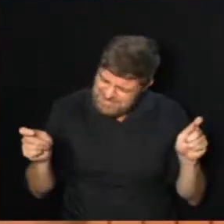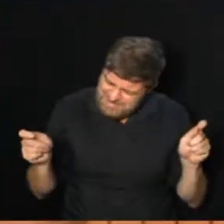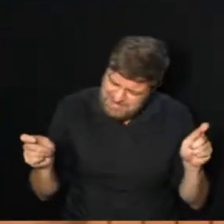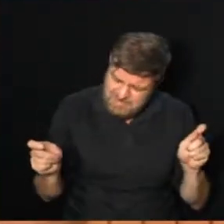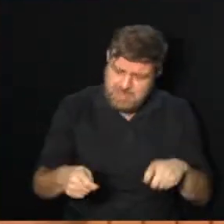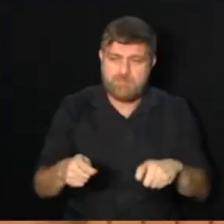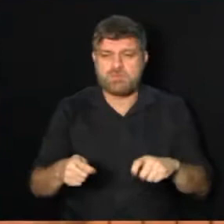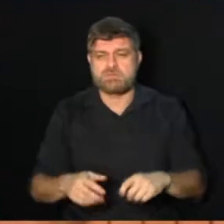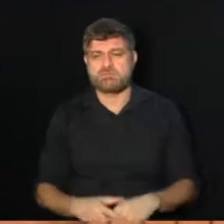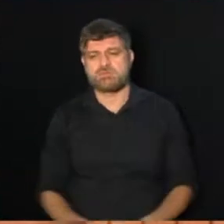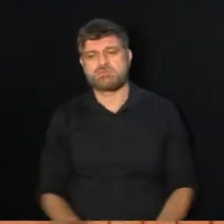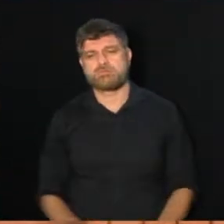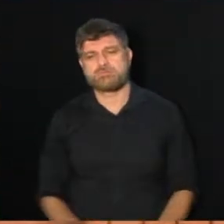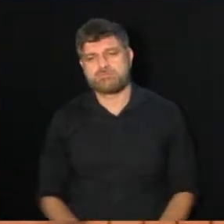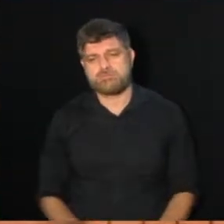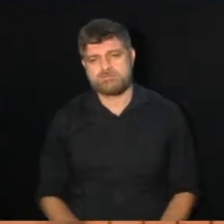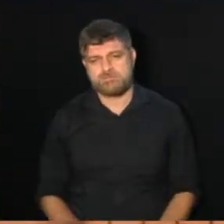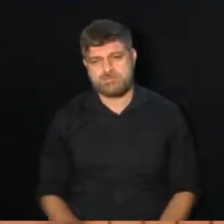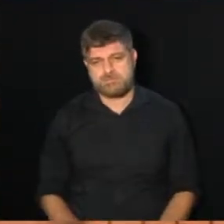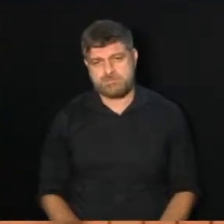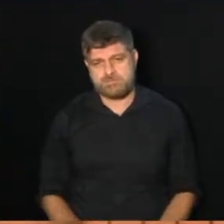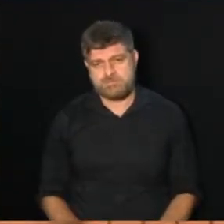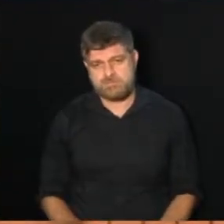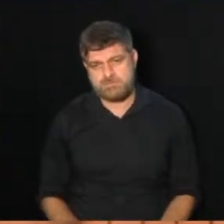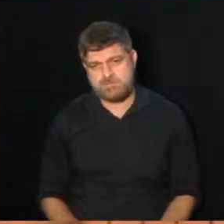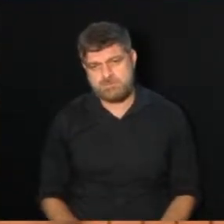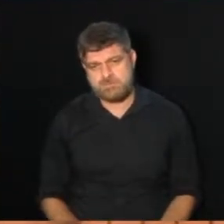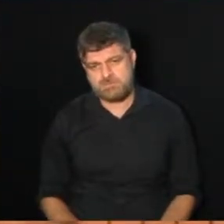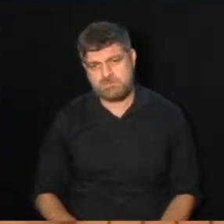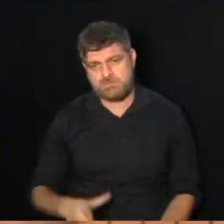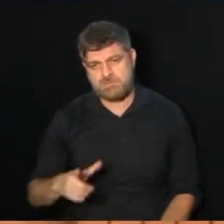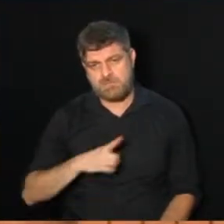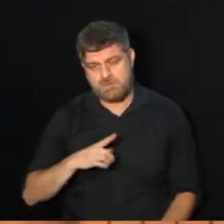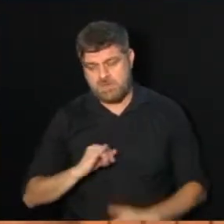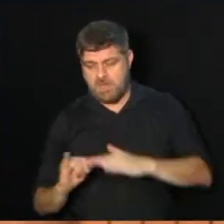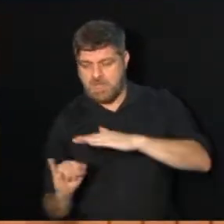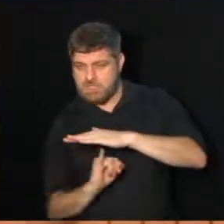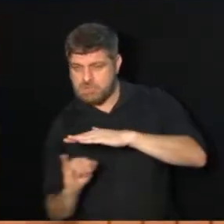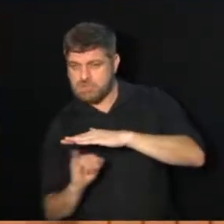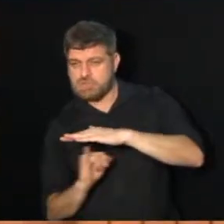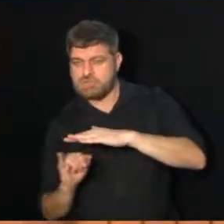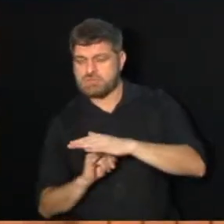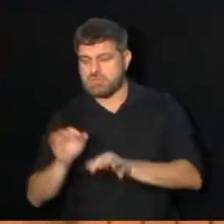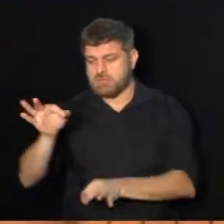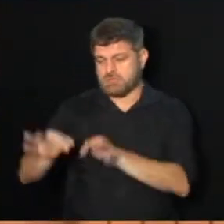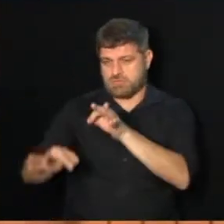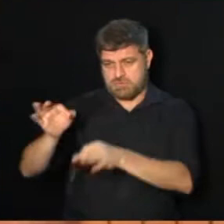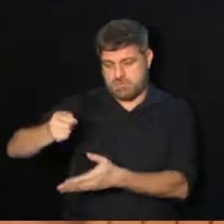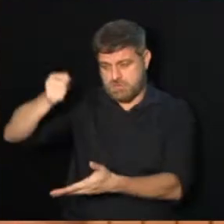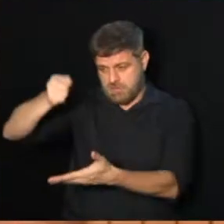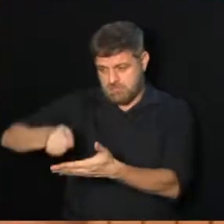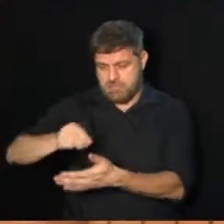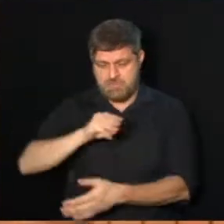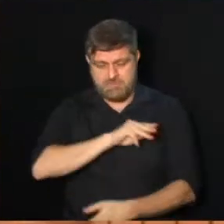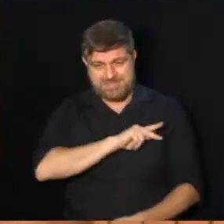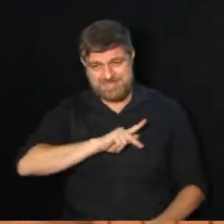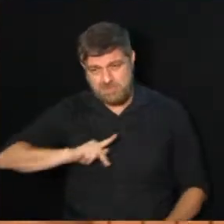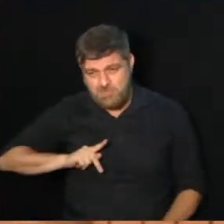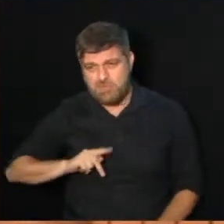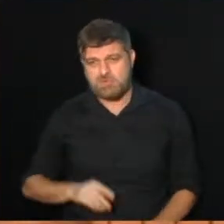de utilizar as instituições formais do Judiciário, do Ministério Público